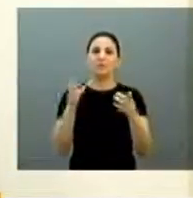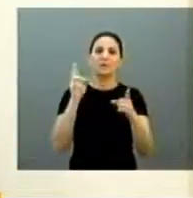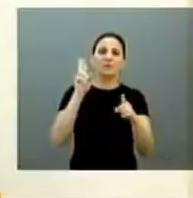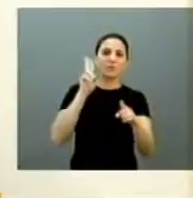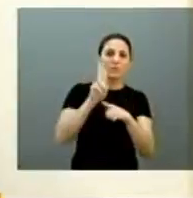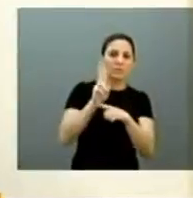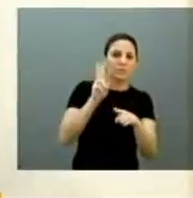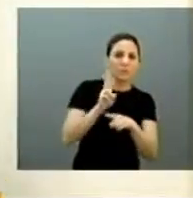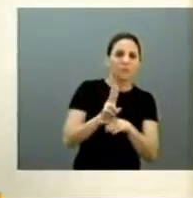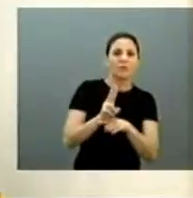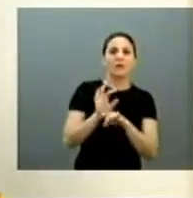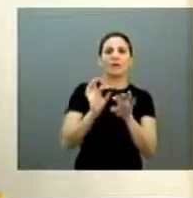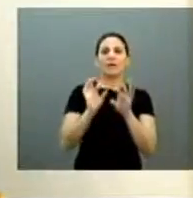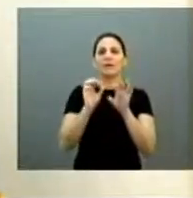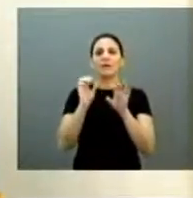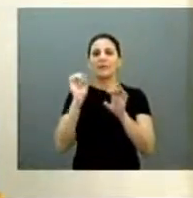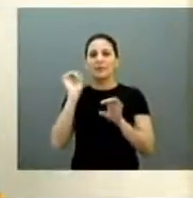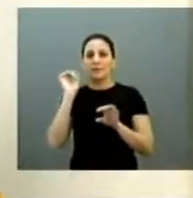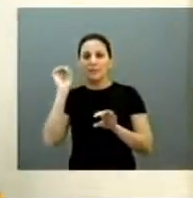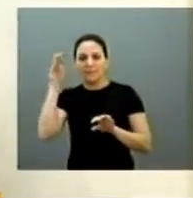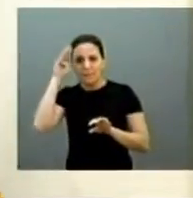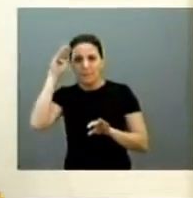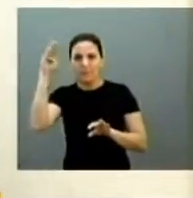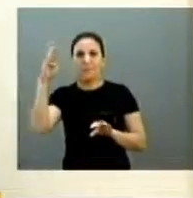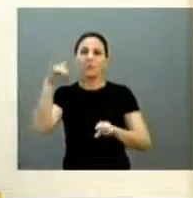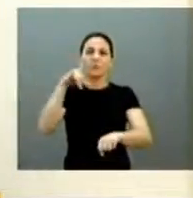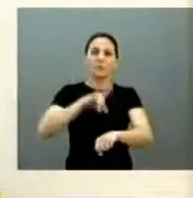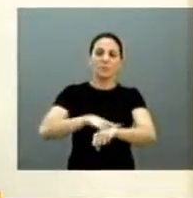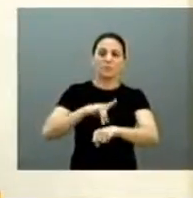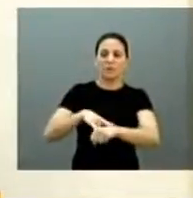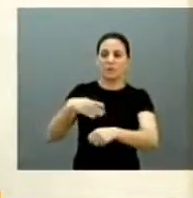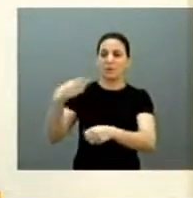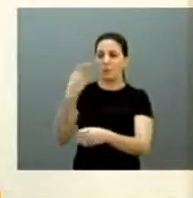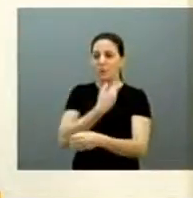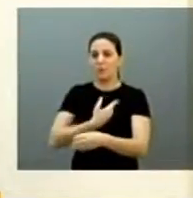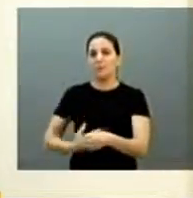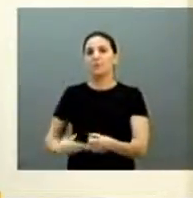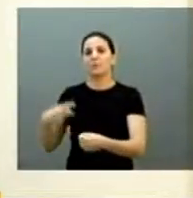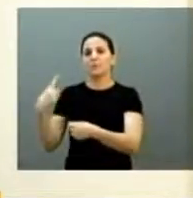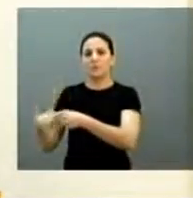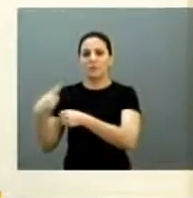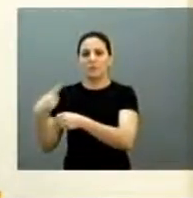zelar, principalmente nesses banheiros públicos que estão na periferia, vai lá, faz sabe o quê?